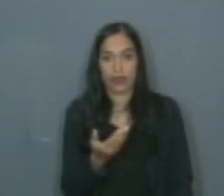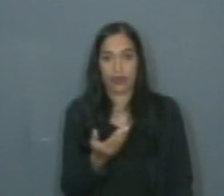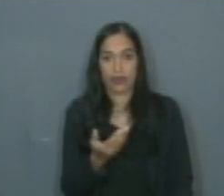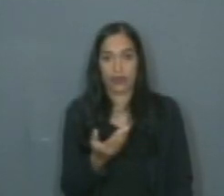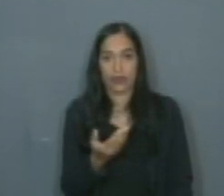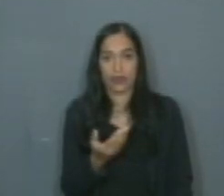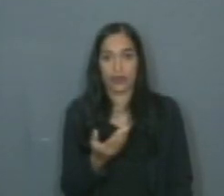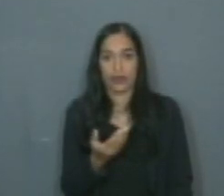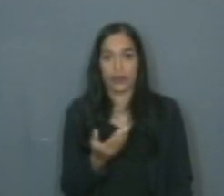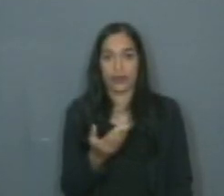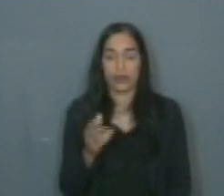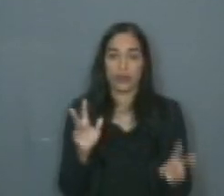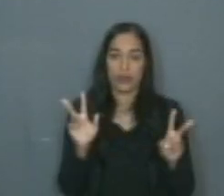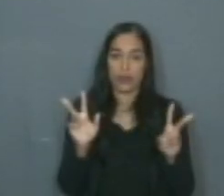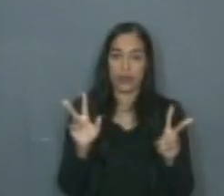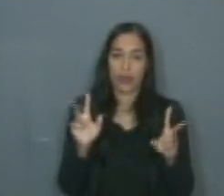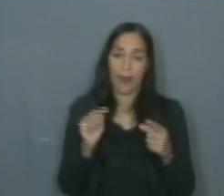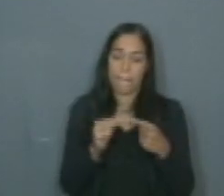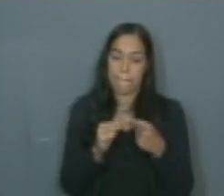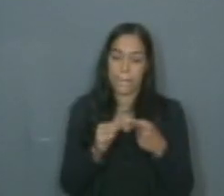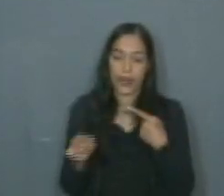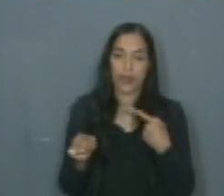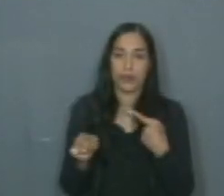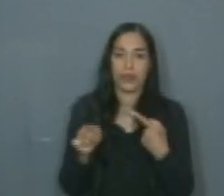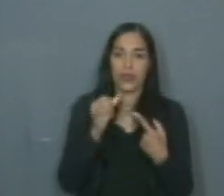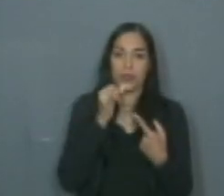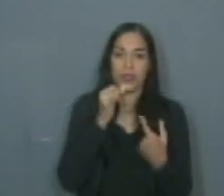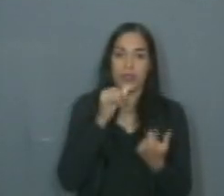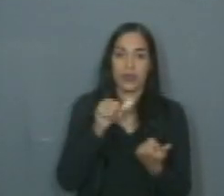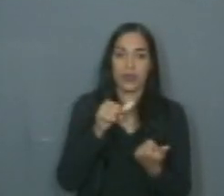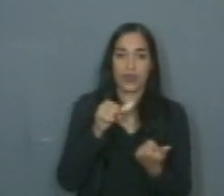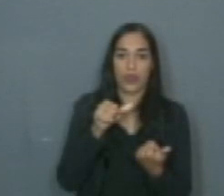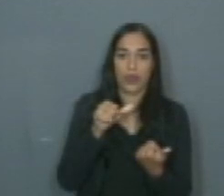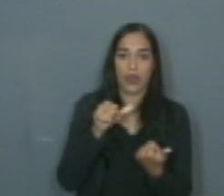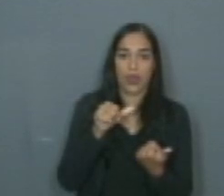simplesmente deveria ser proibido batizar crianças.